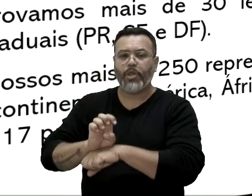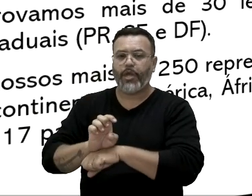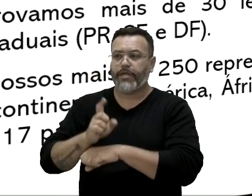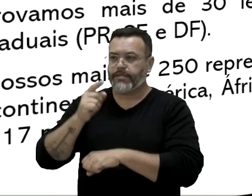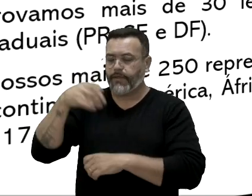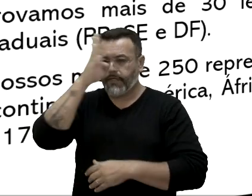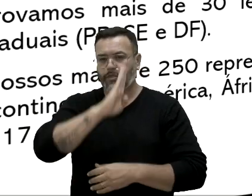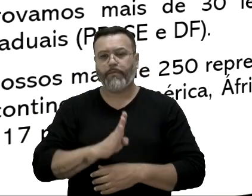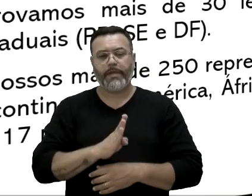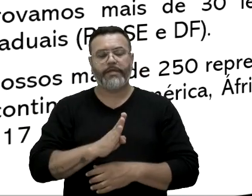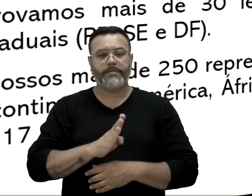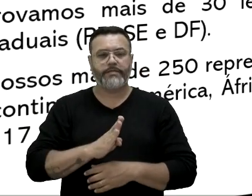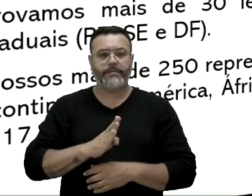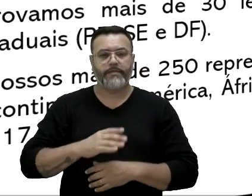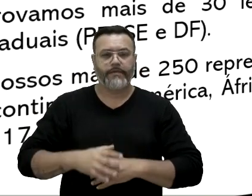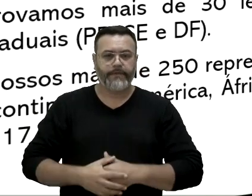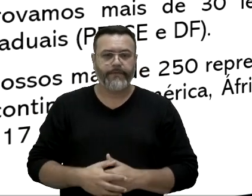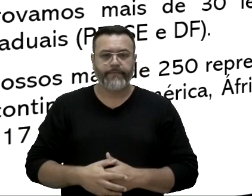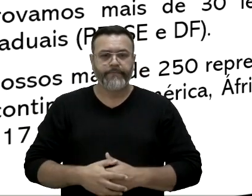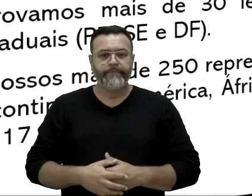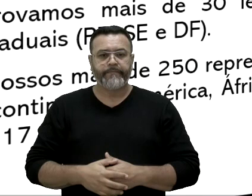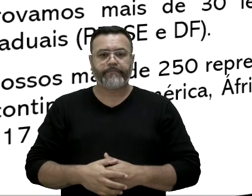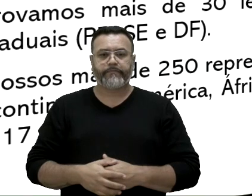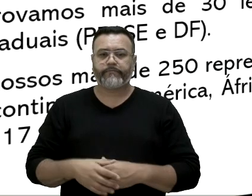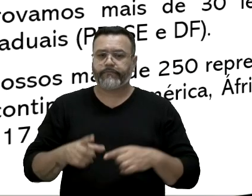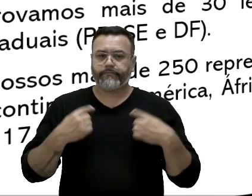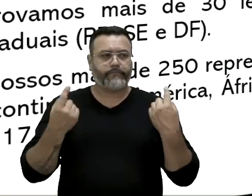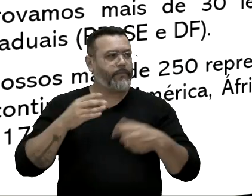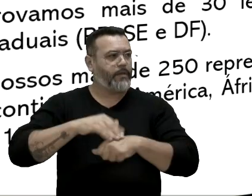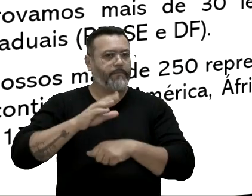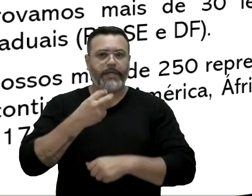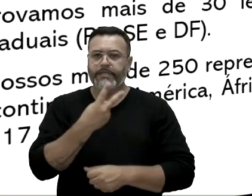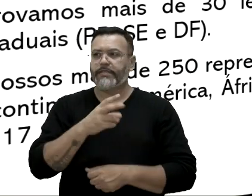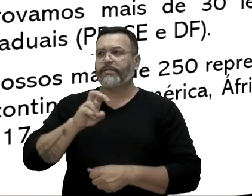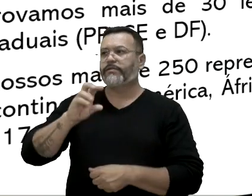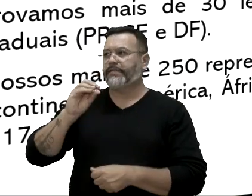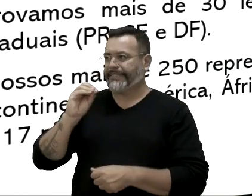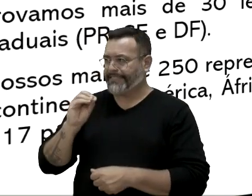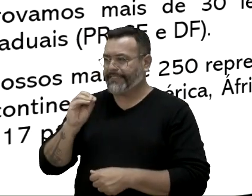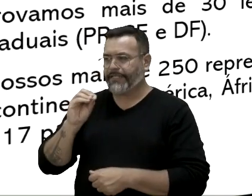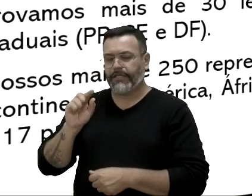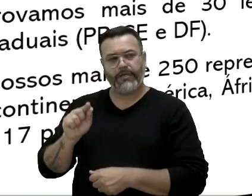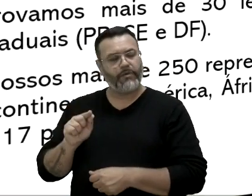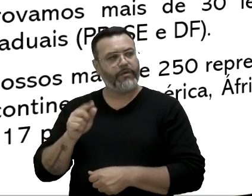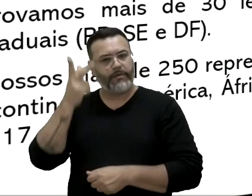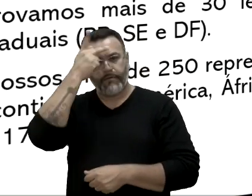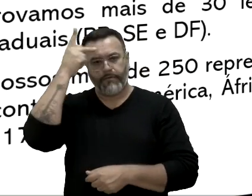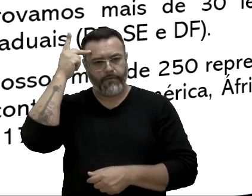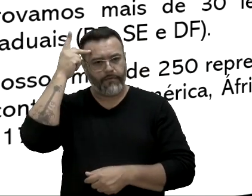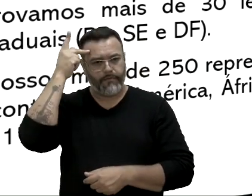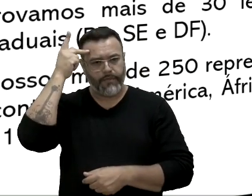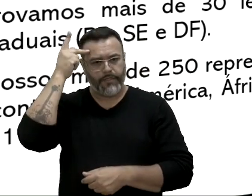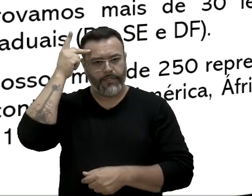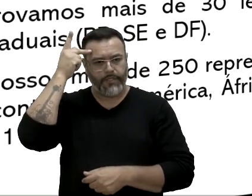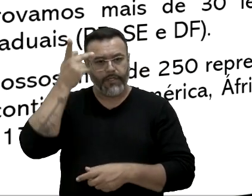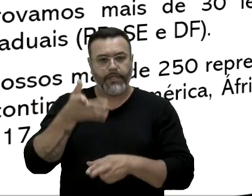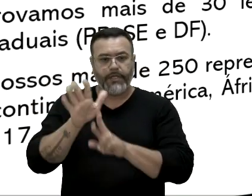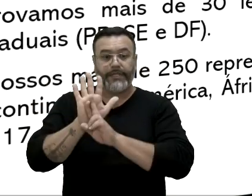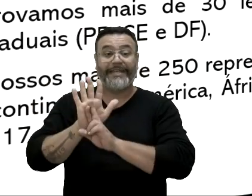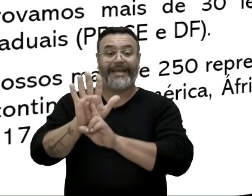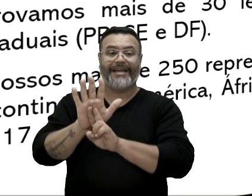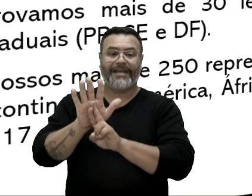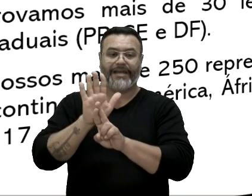país. E nós somos mais de 250, acho que na última contabilização acho que eram quase 300